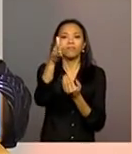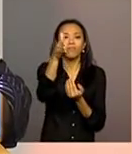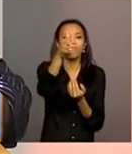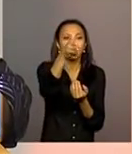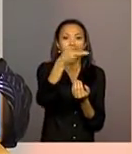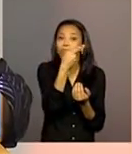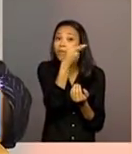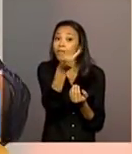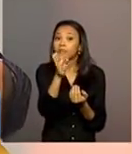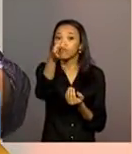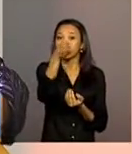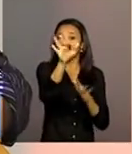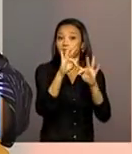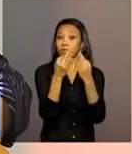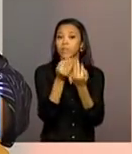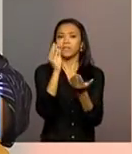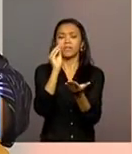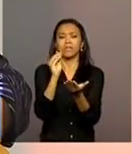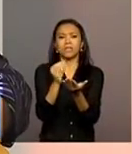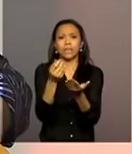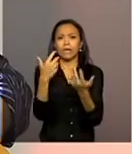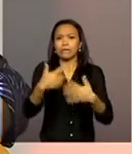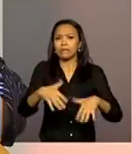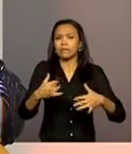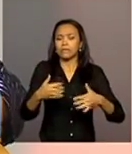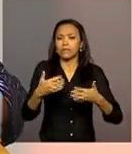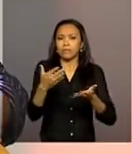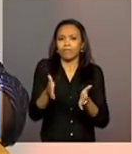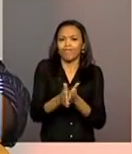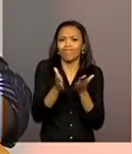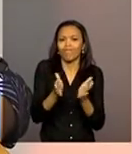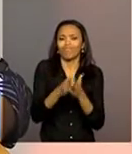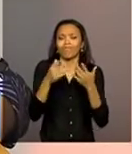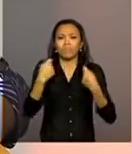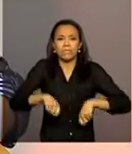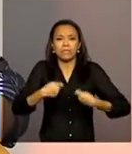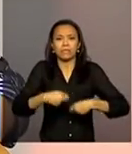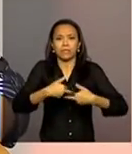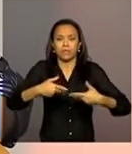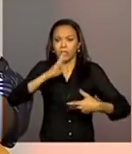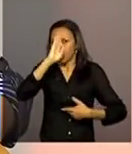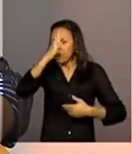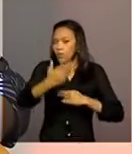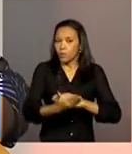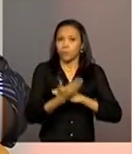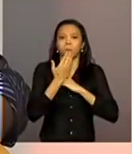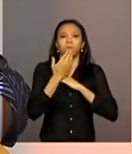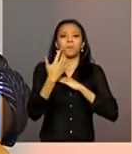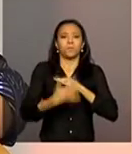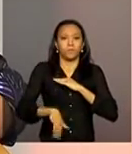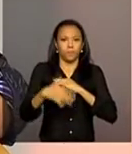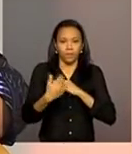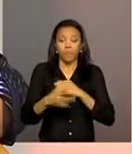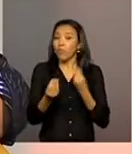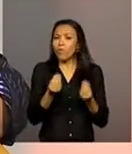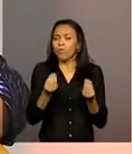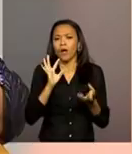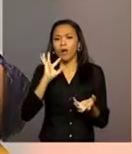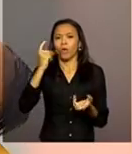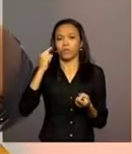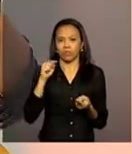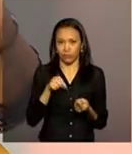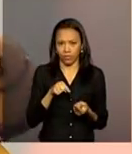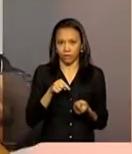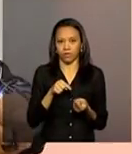estão em maior grau de vulnerabilidade esta vulnerabilidade ela pode se dar através de